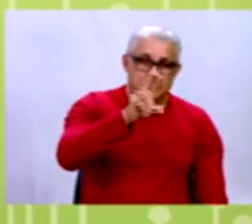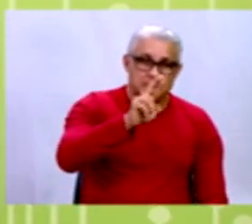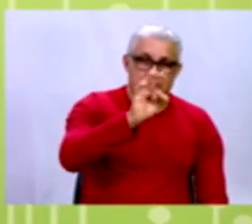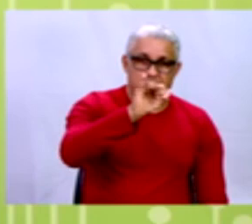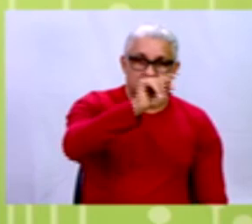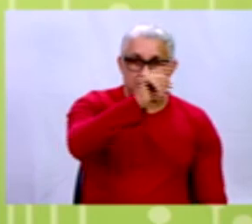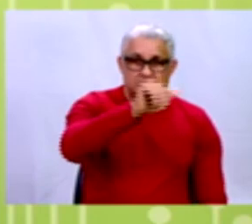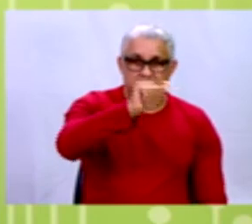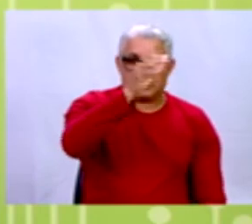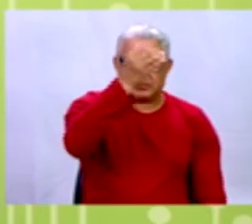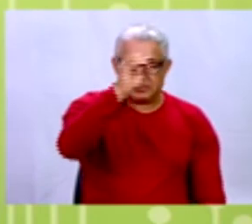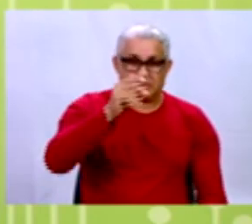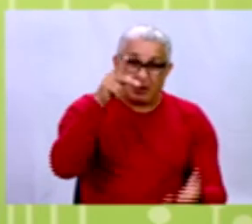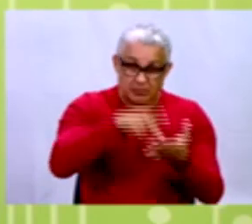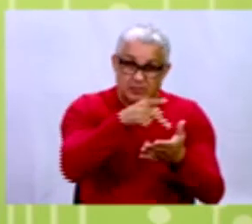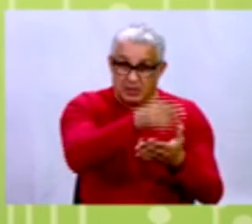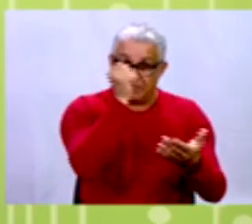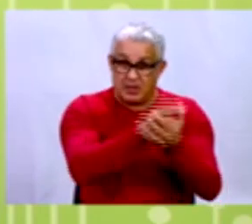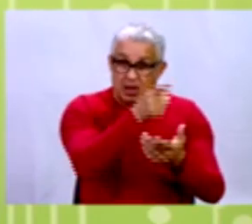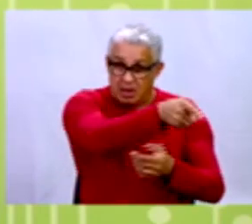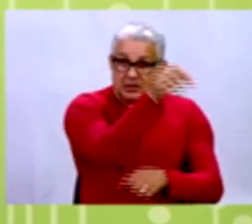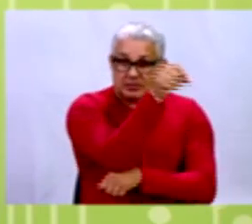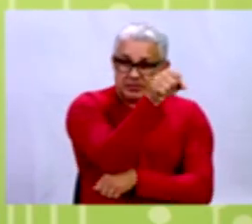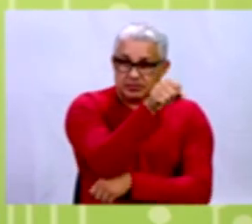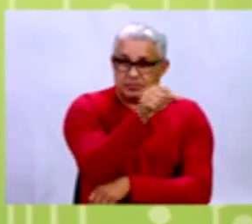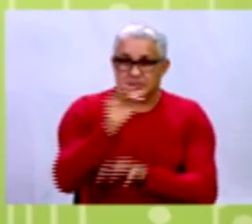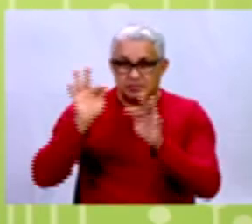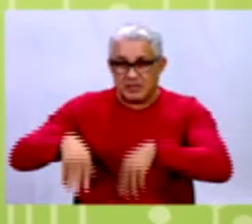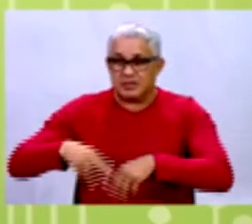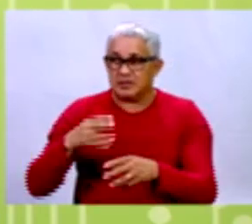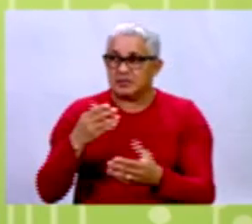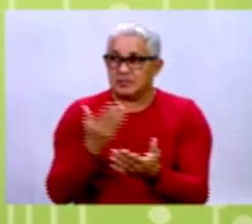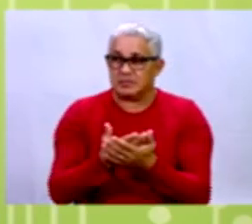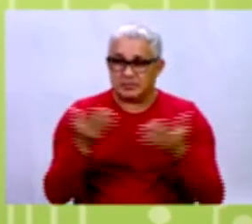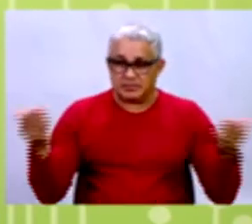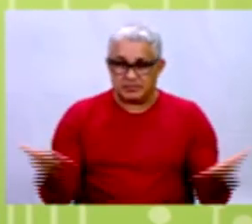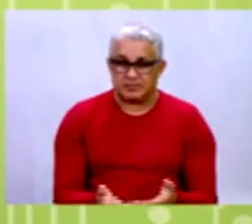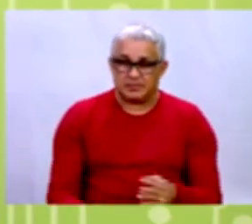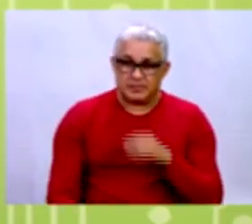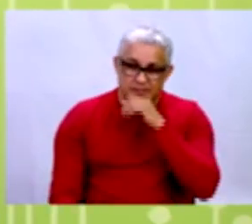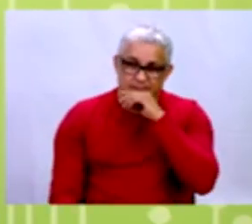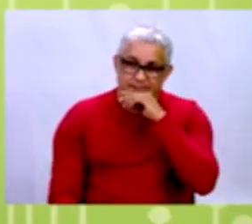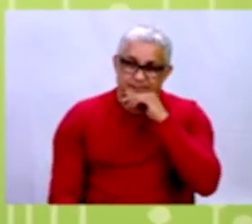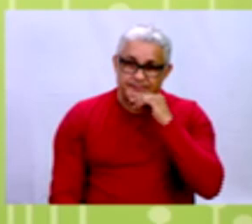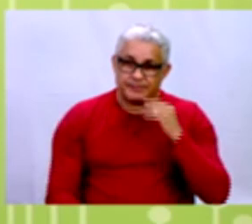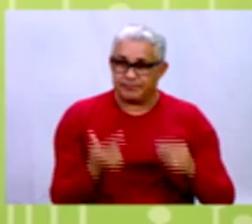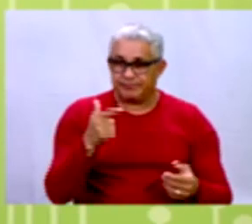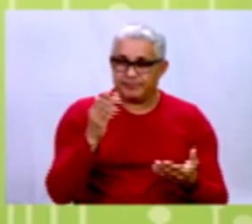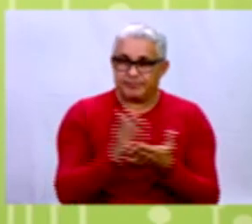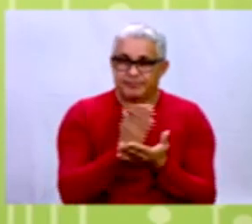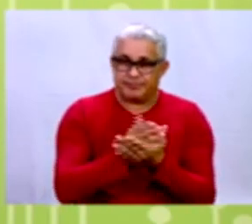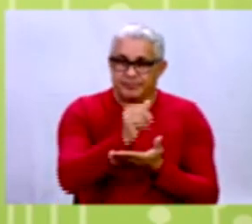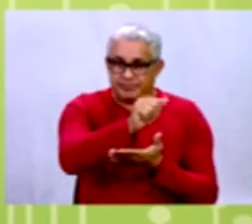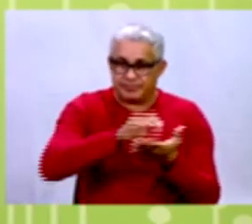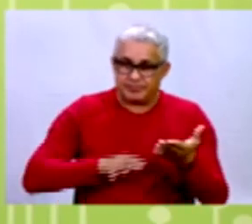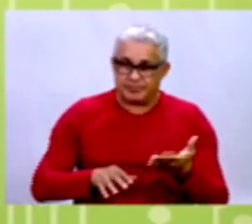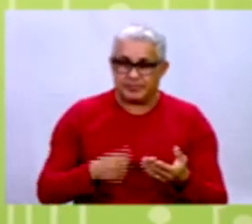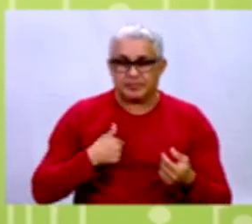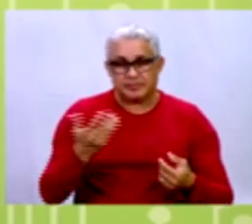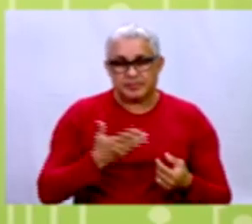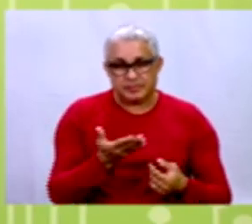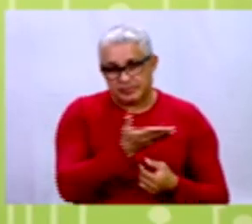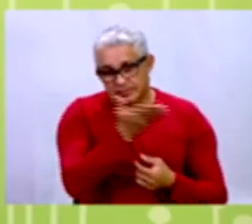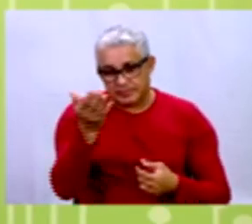do bem que foi comprado, tá? Para finalizar a nossa aula aqui, isso não está no nosso caderno de atividades, mas eu